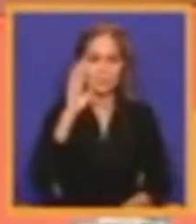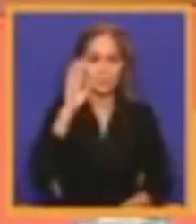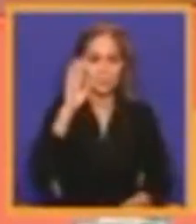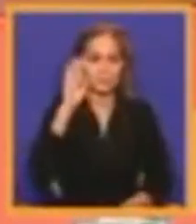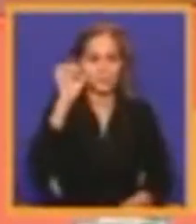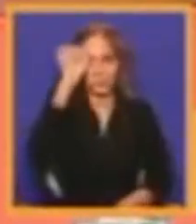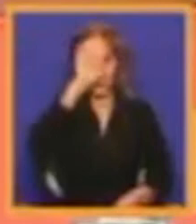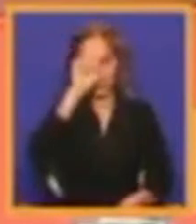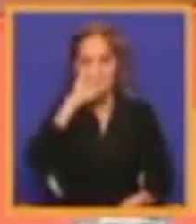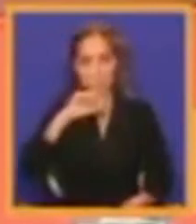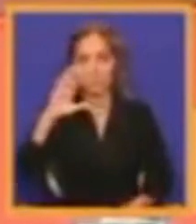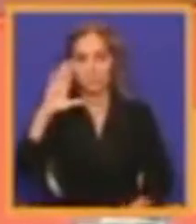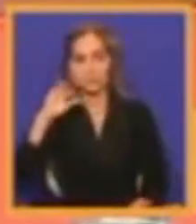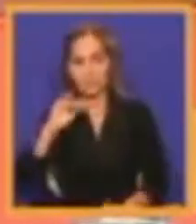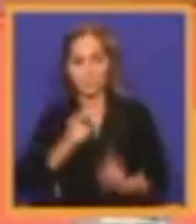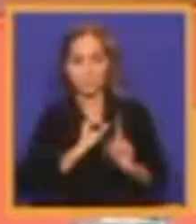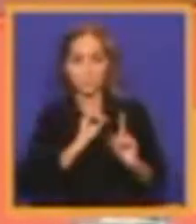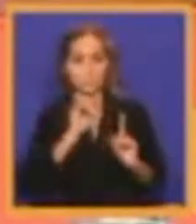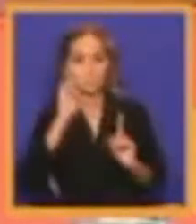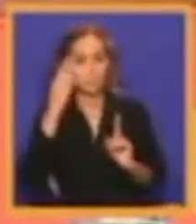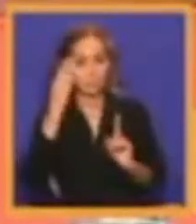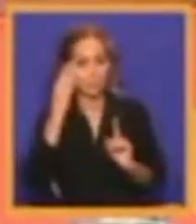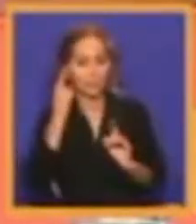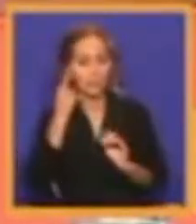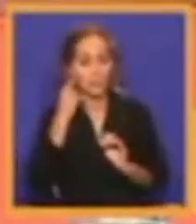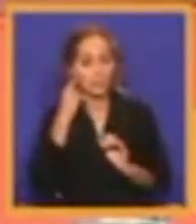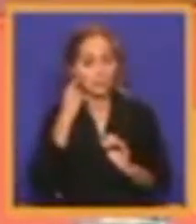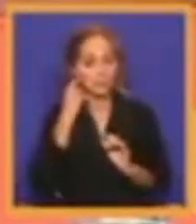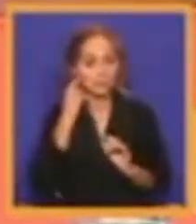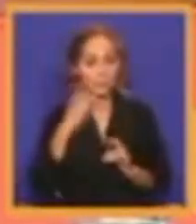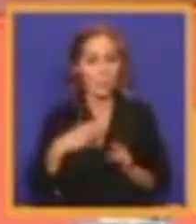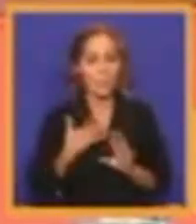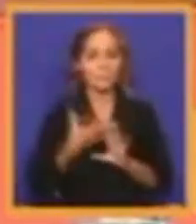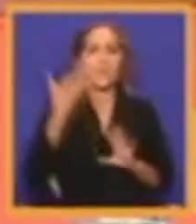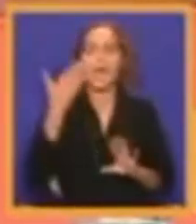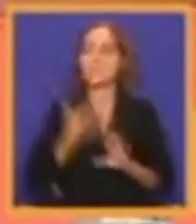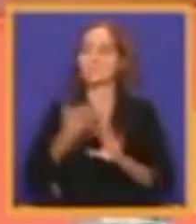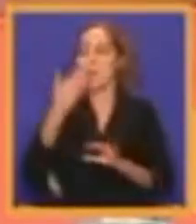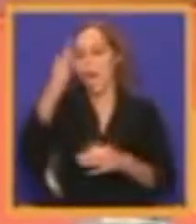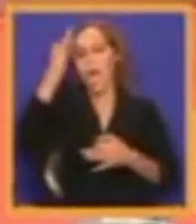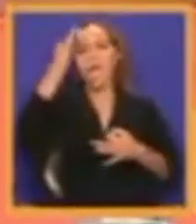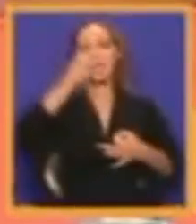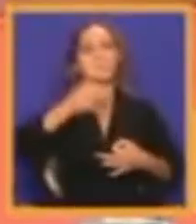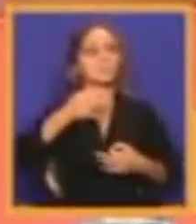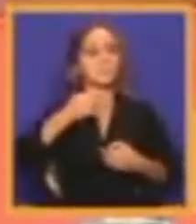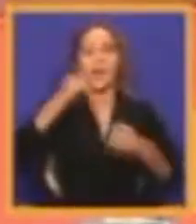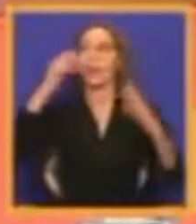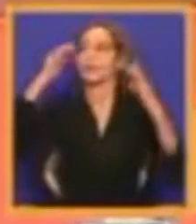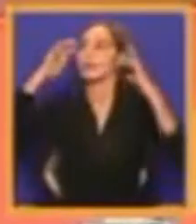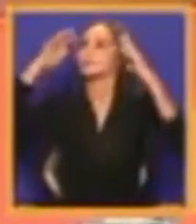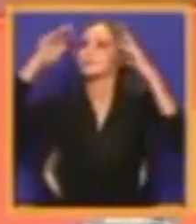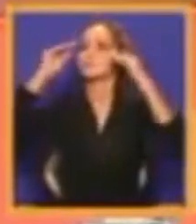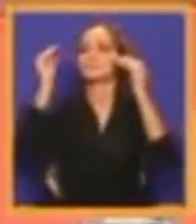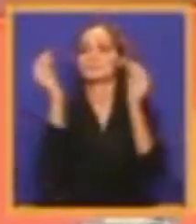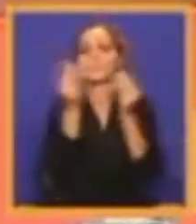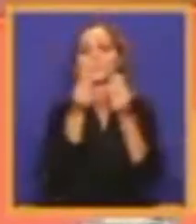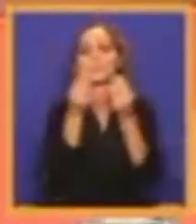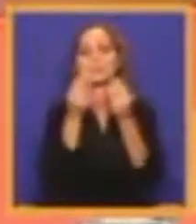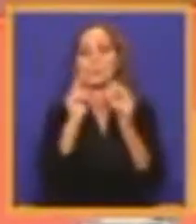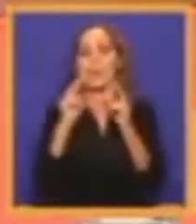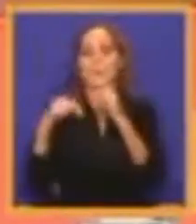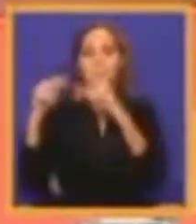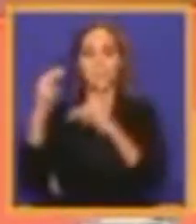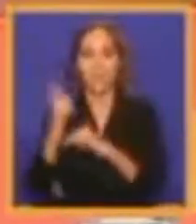de fevereiro. Atenção, porque eles vão ter uma tendência para excessos, para acreditar em paraísos, não é fiscais,